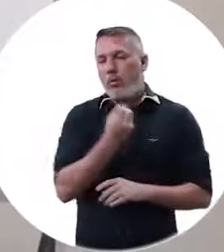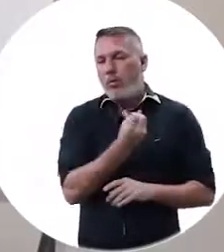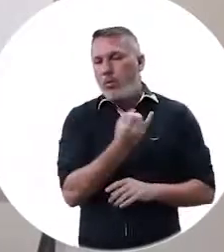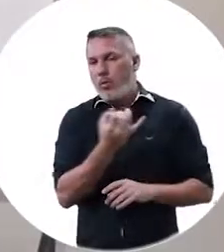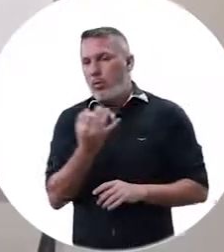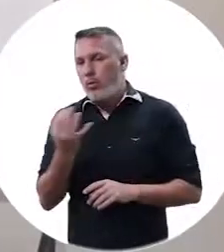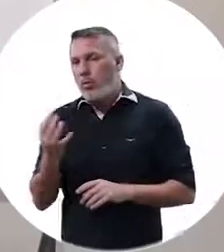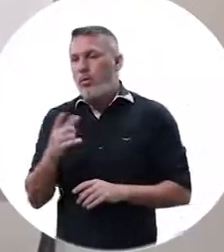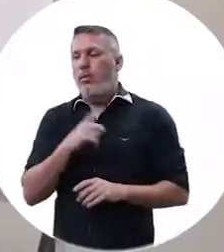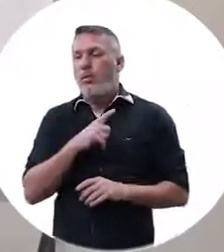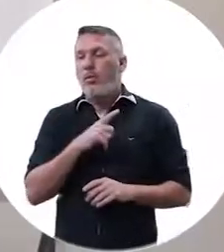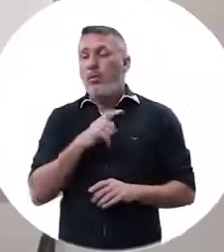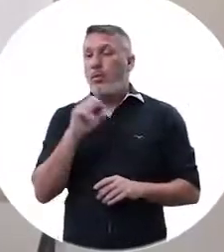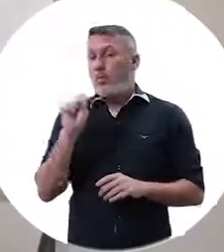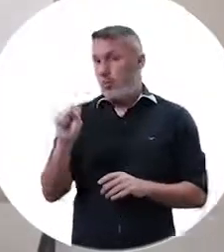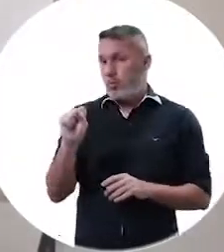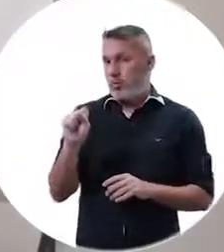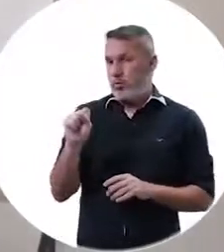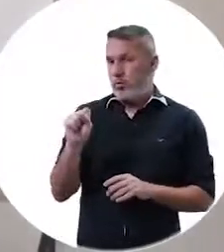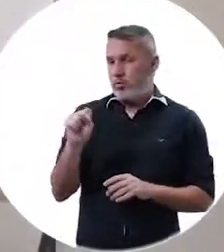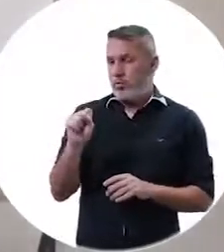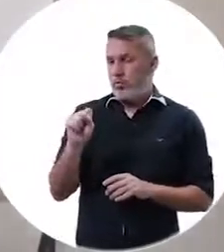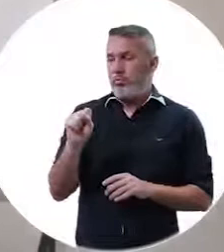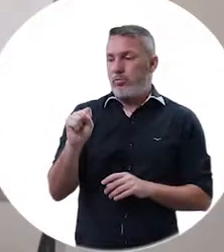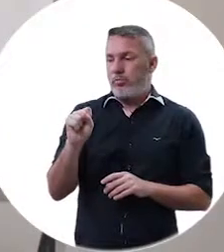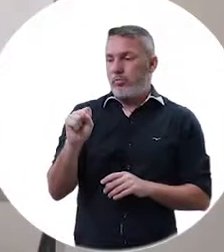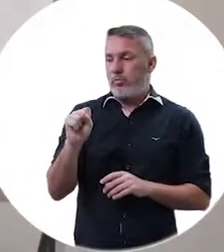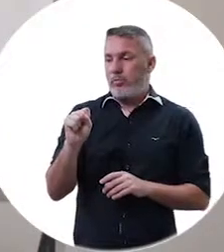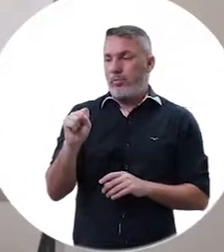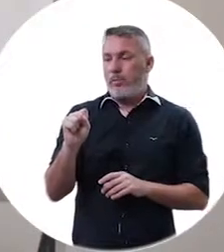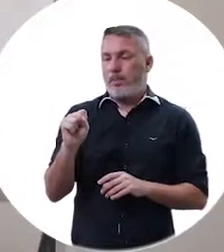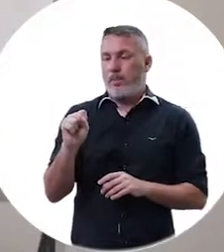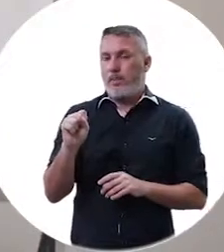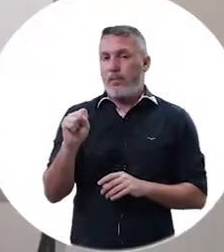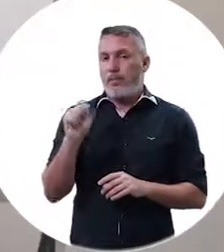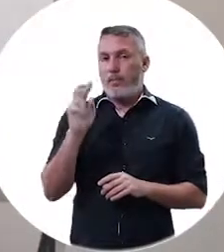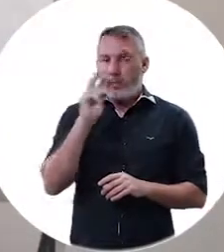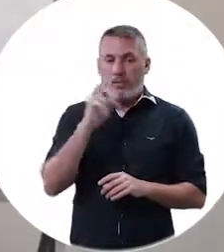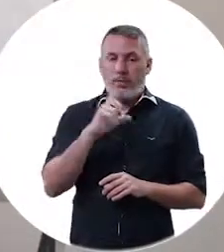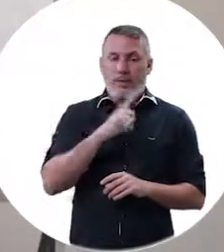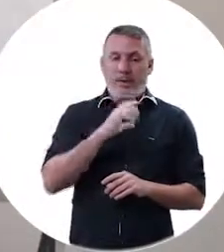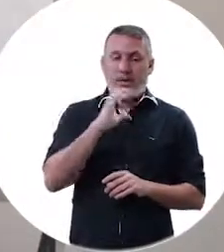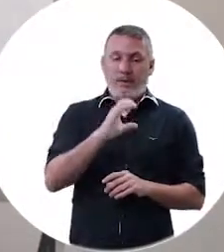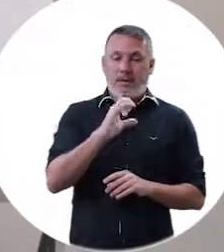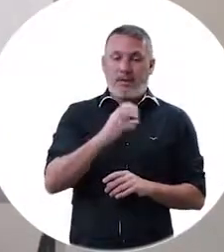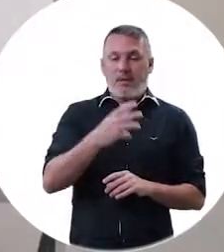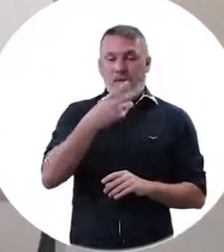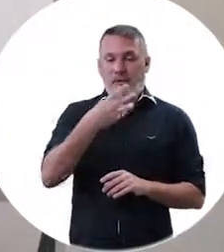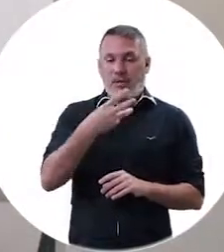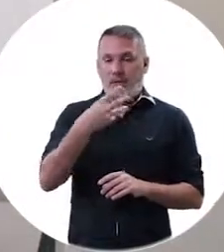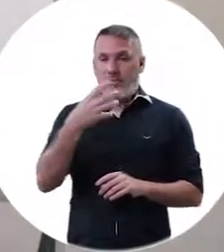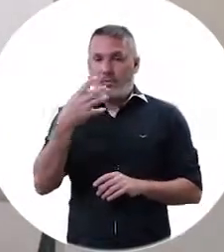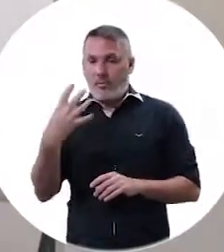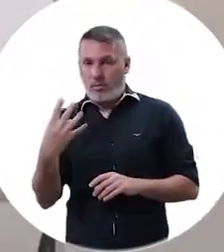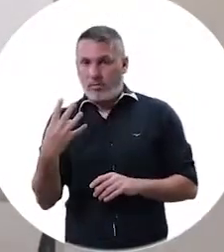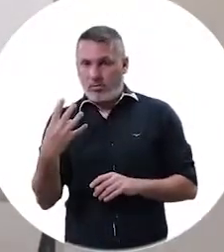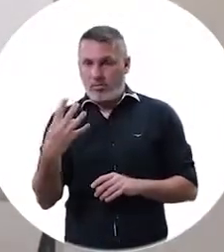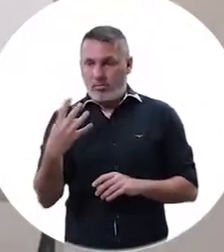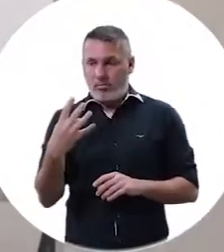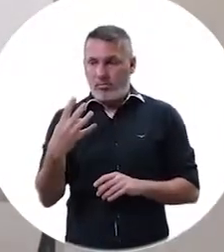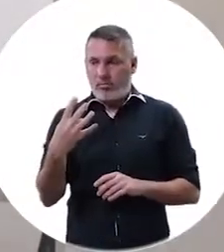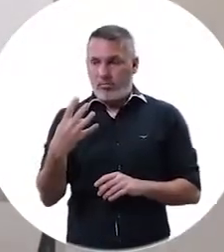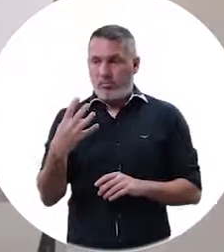3, 4, 5, 6, 7, 8. Aqui é o carbono 3 e 4 como extremidade da